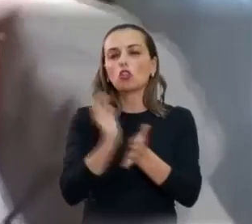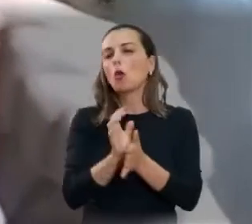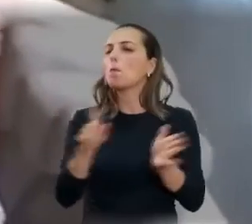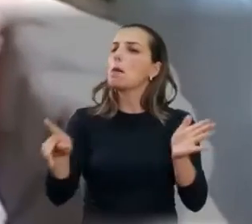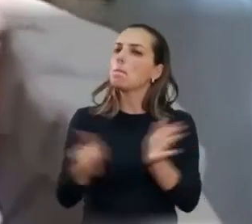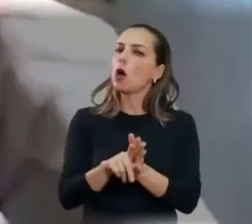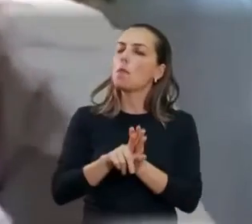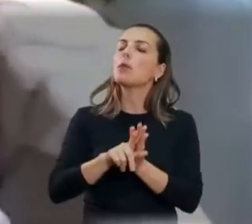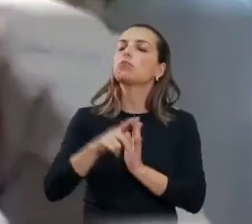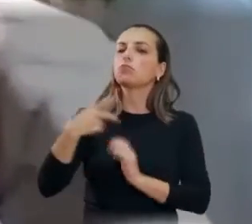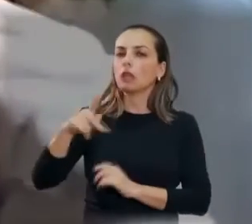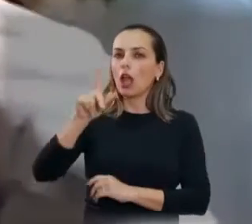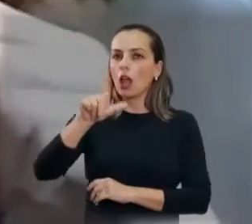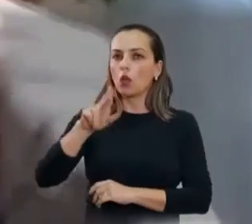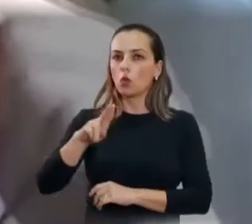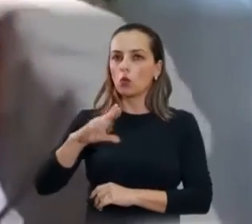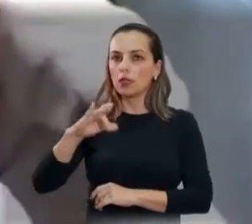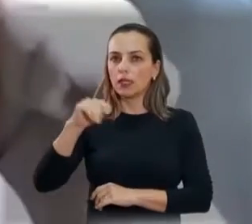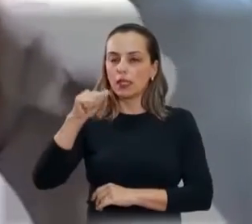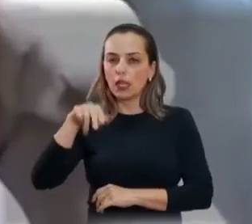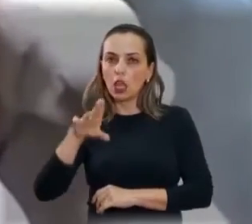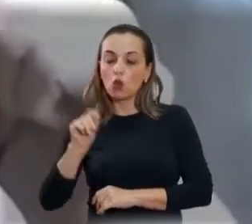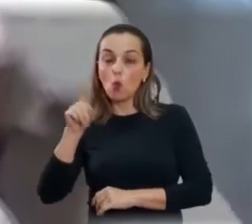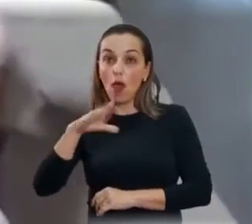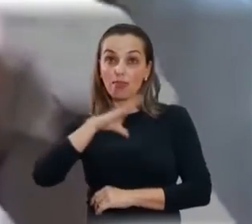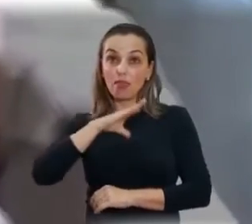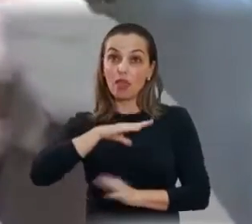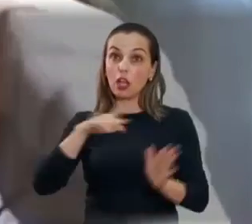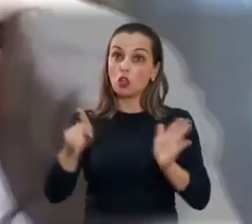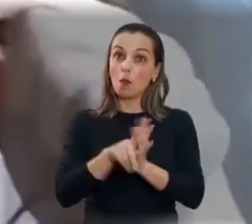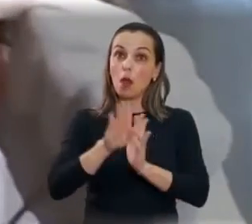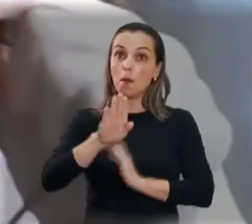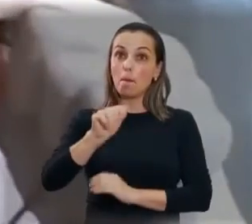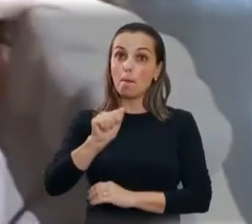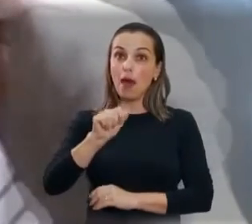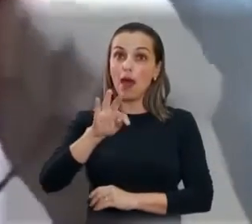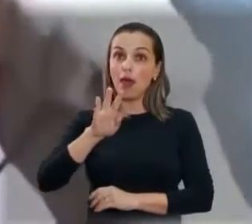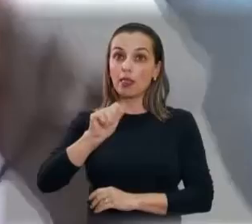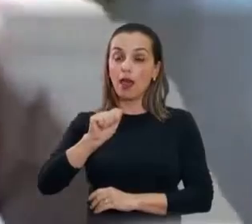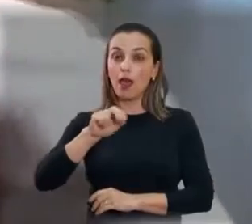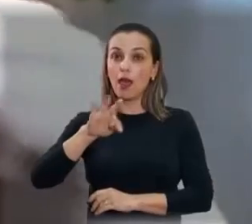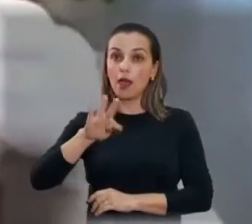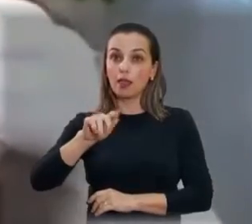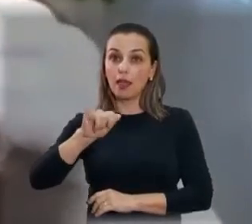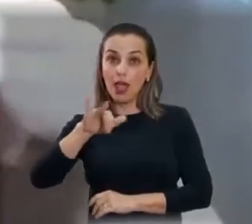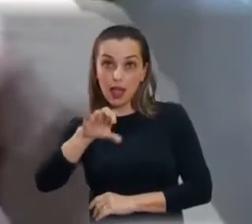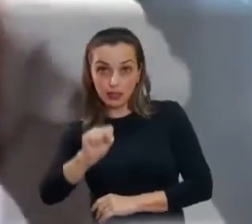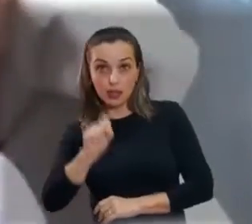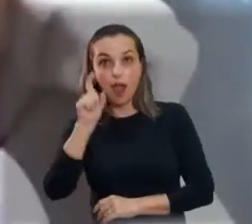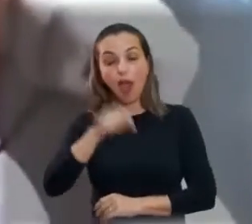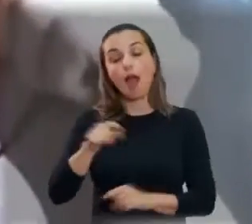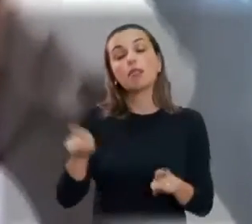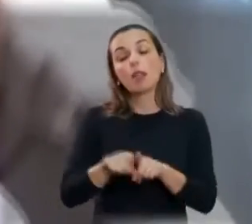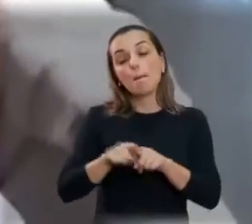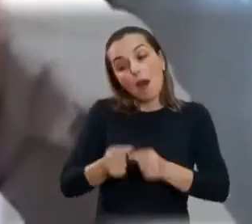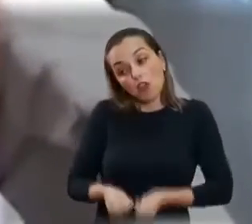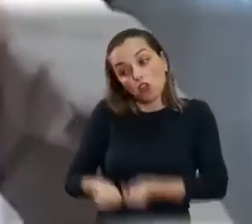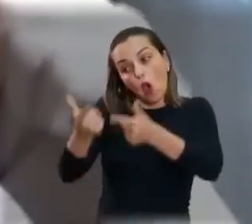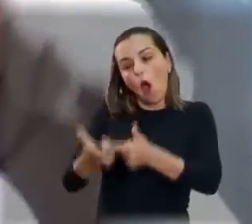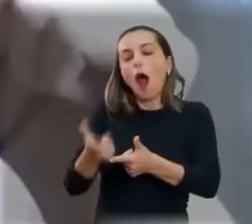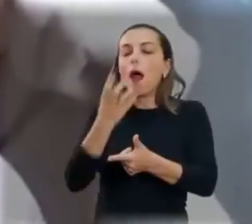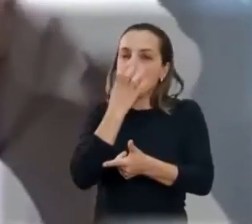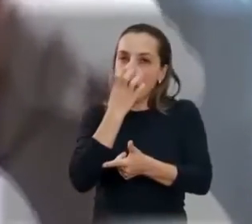que esse grupo é da cidade de Batatais, que o Motirô fez uma doação de 20 máscaras e esse